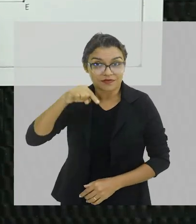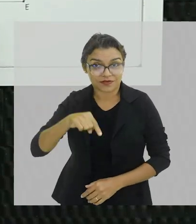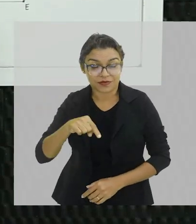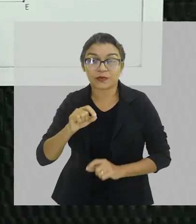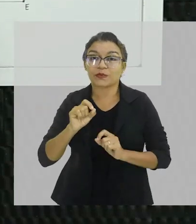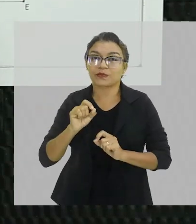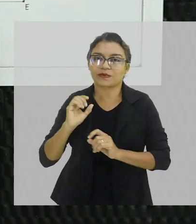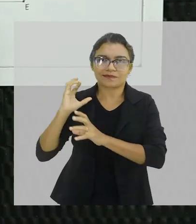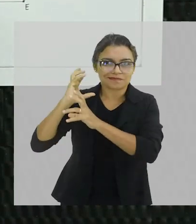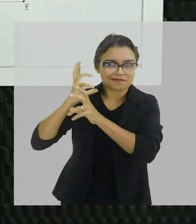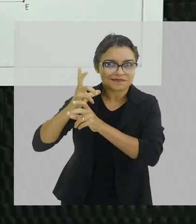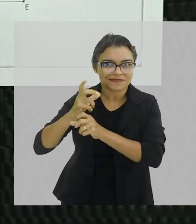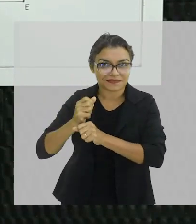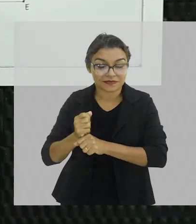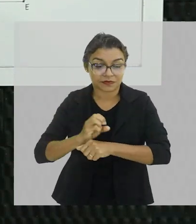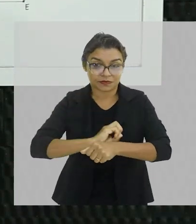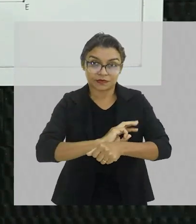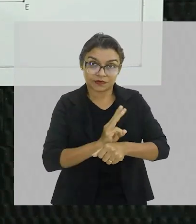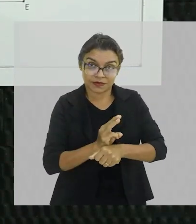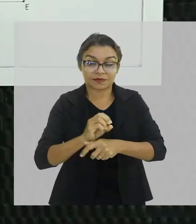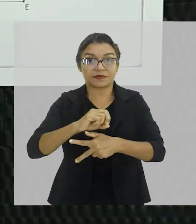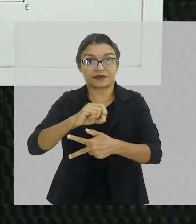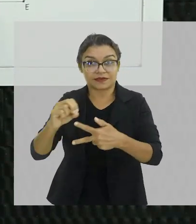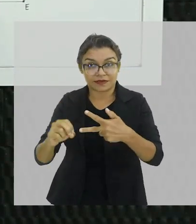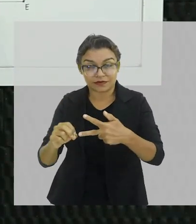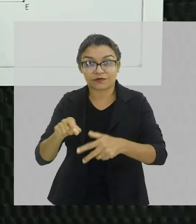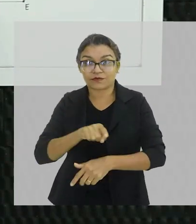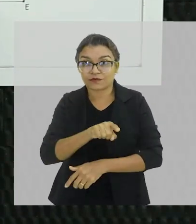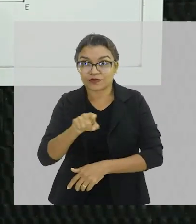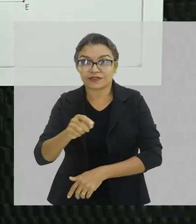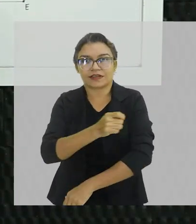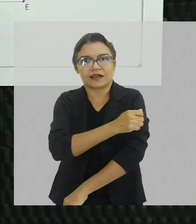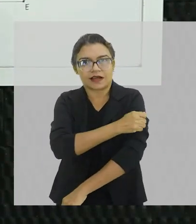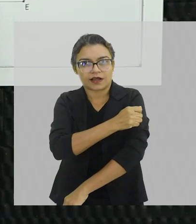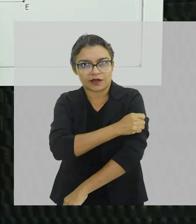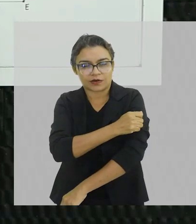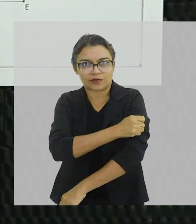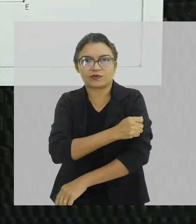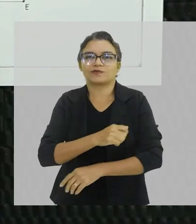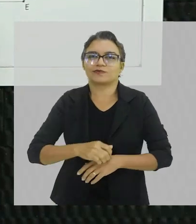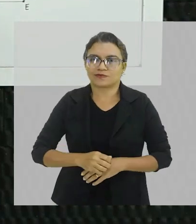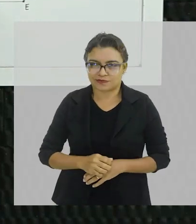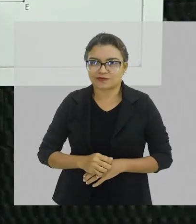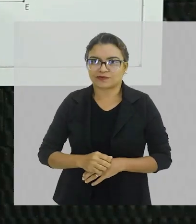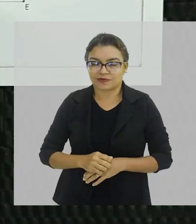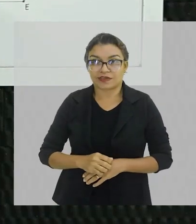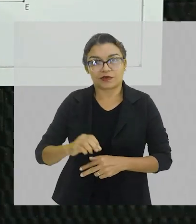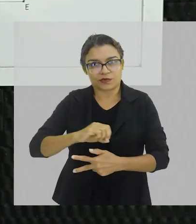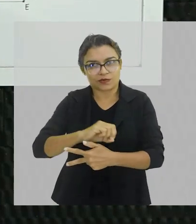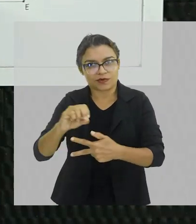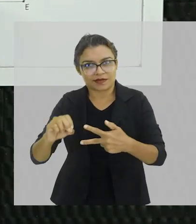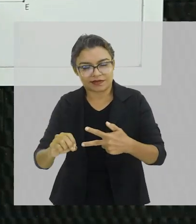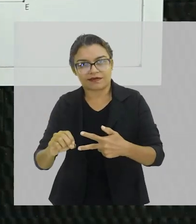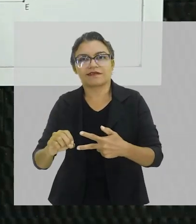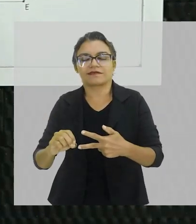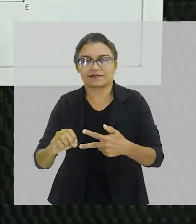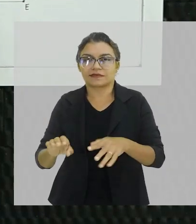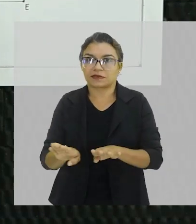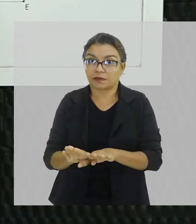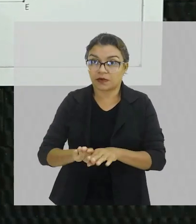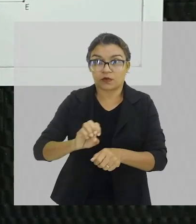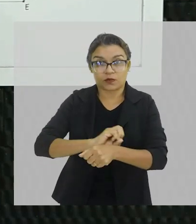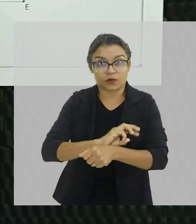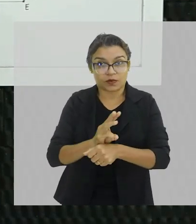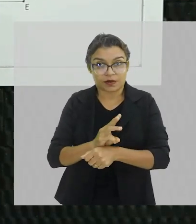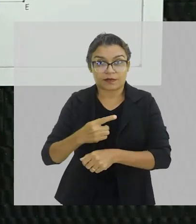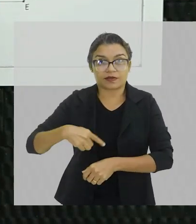revisão Paz do EMA Enem para você aluno que vai prestar o Enem no final do ano, prestar o EMA, está